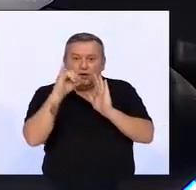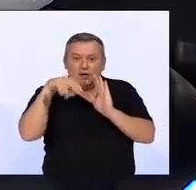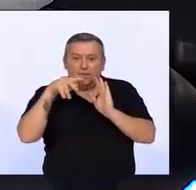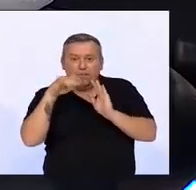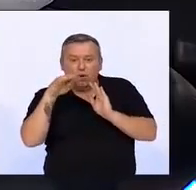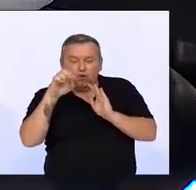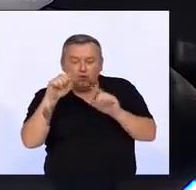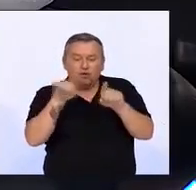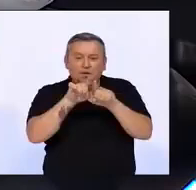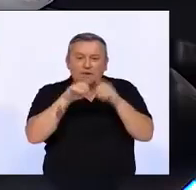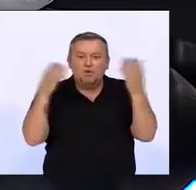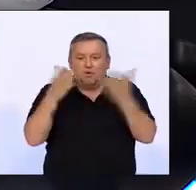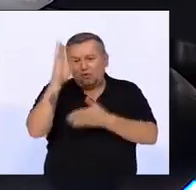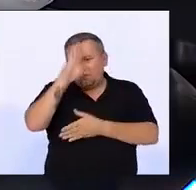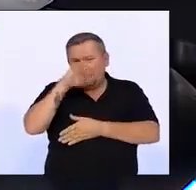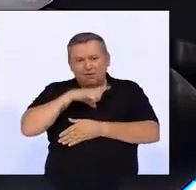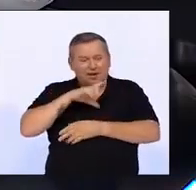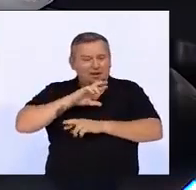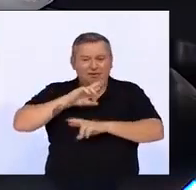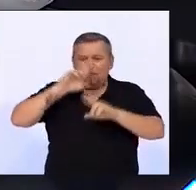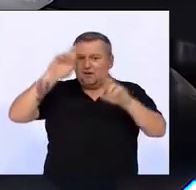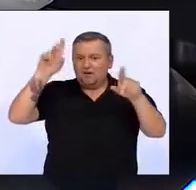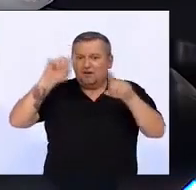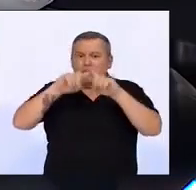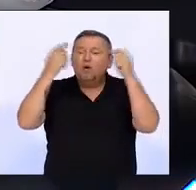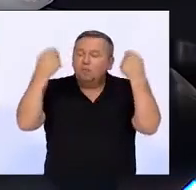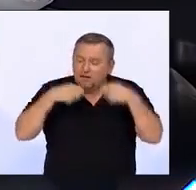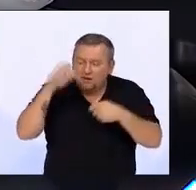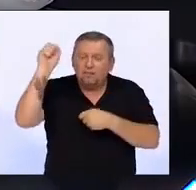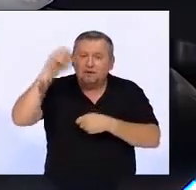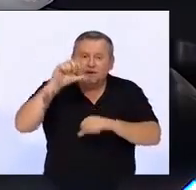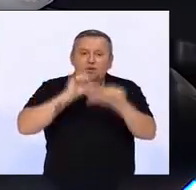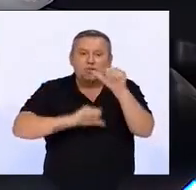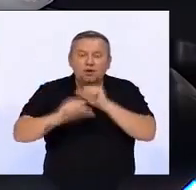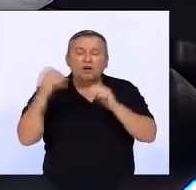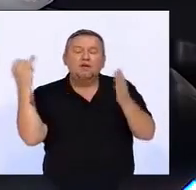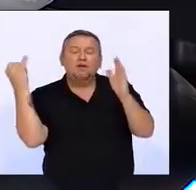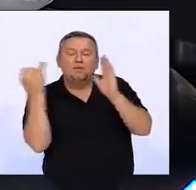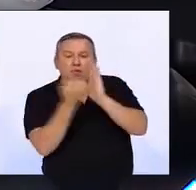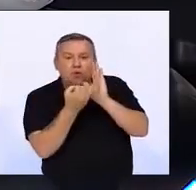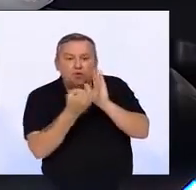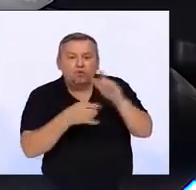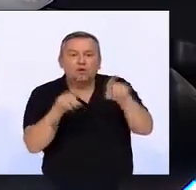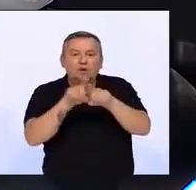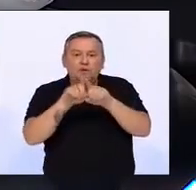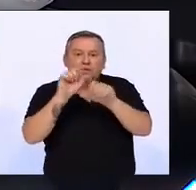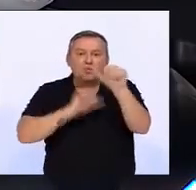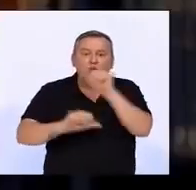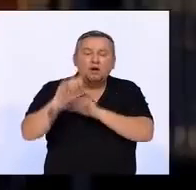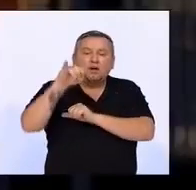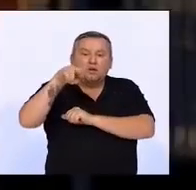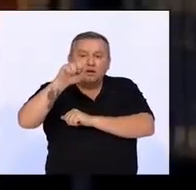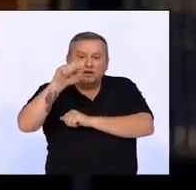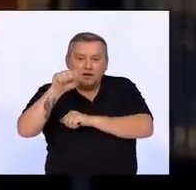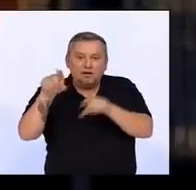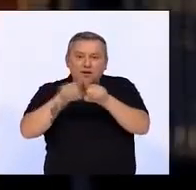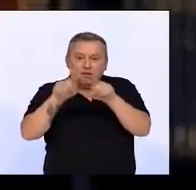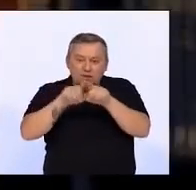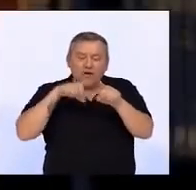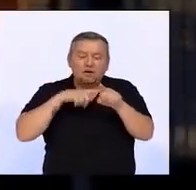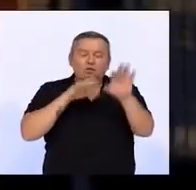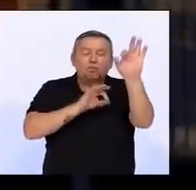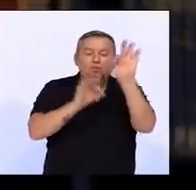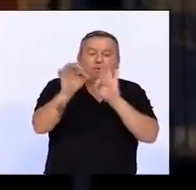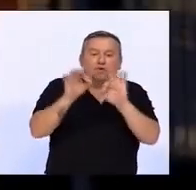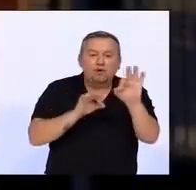o Brasil seria diferente hoje. Então, precisamos da reforma tributária, precisamos da reforma da Previdência, precisamos de uma revisão do Pacto Federativo, está no nosso